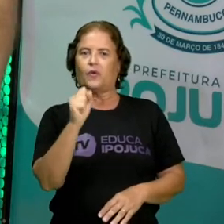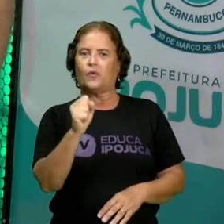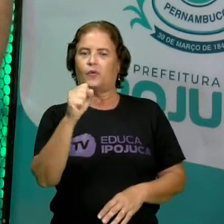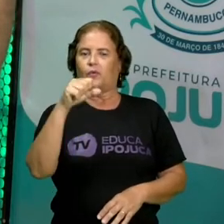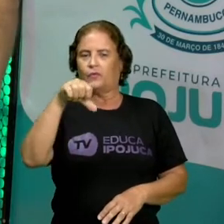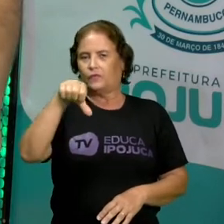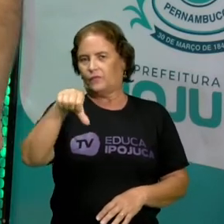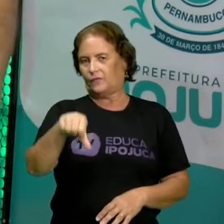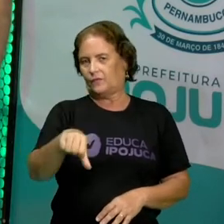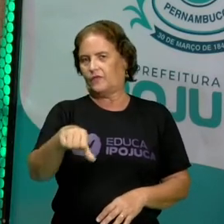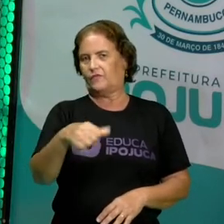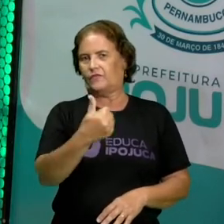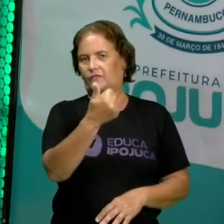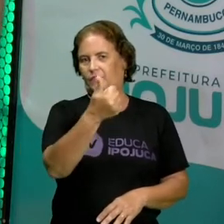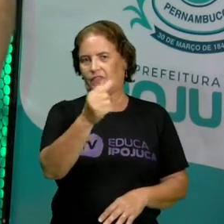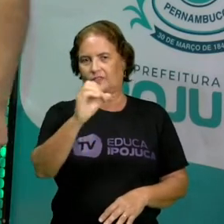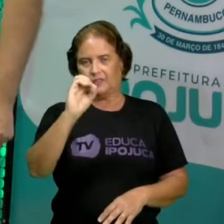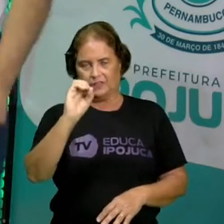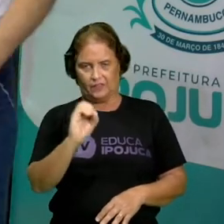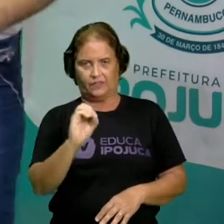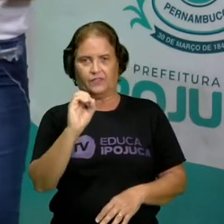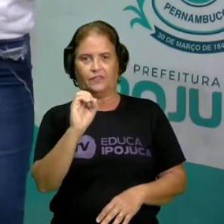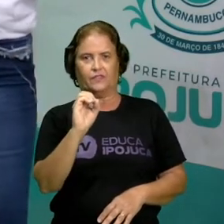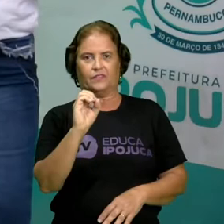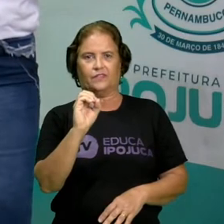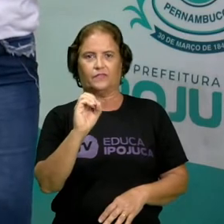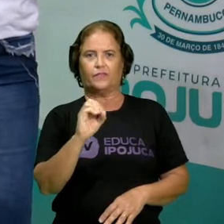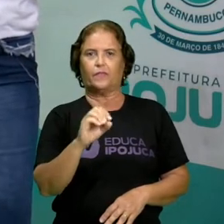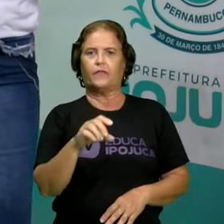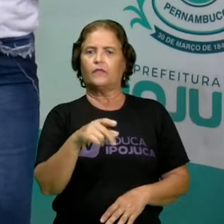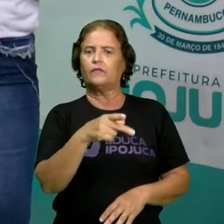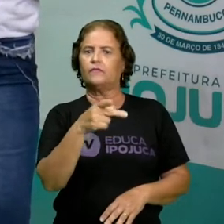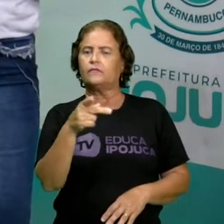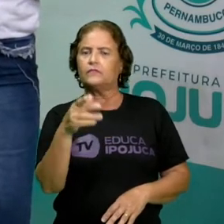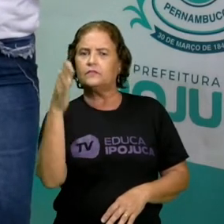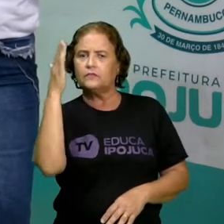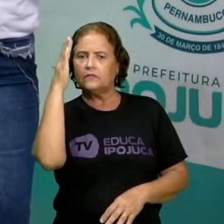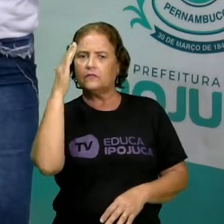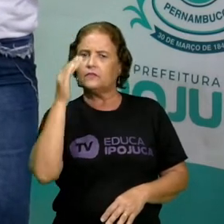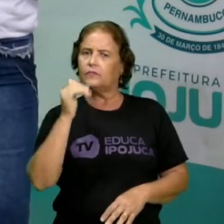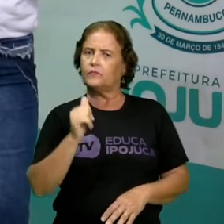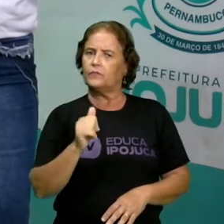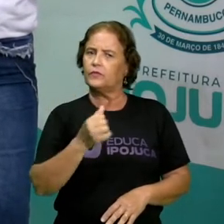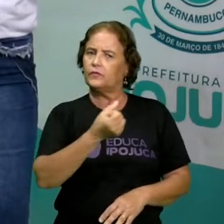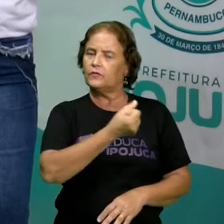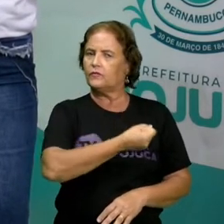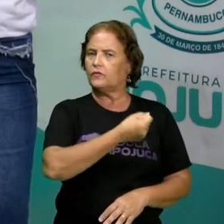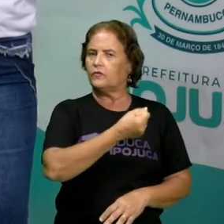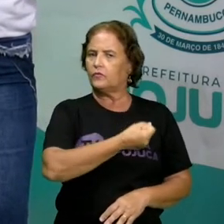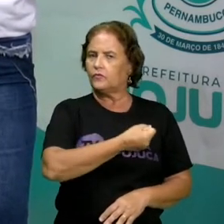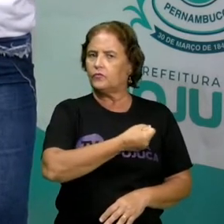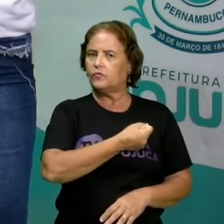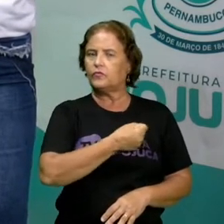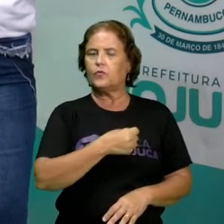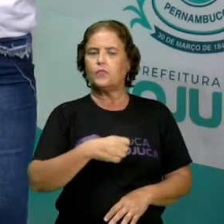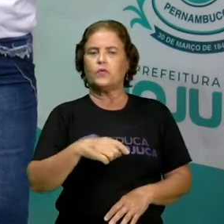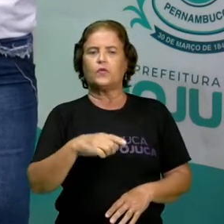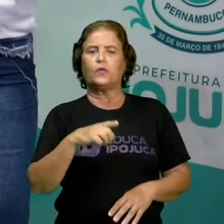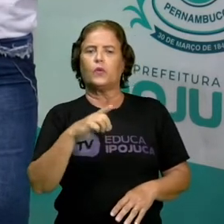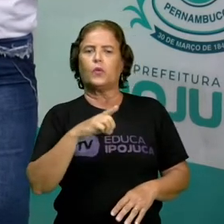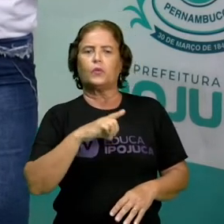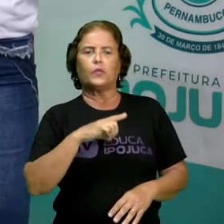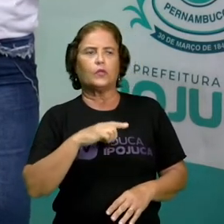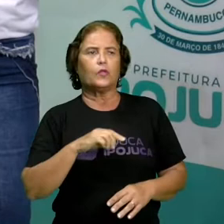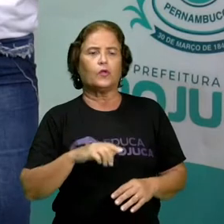8, 9 e 10. E vocês sabiam, crianças, que os números eles estão presentes por